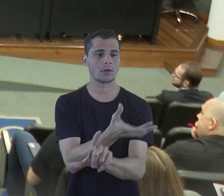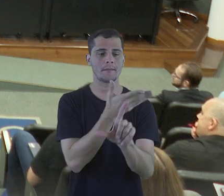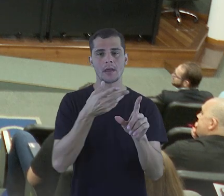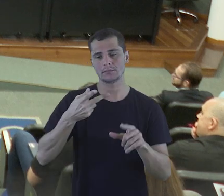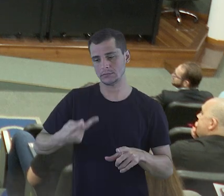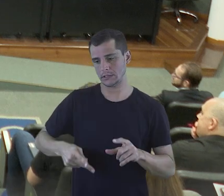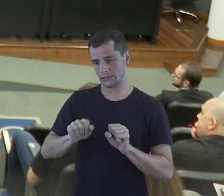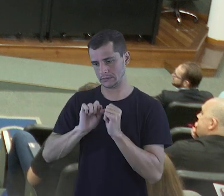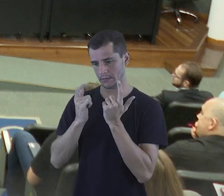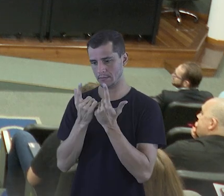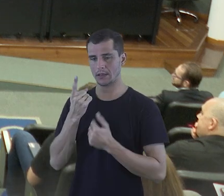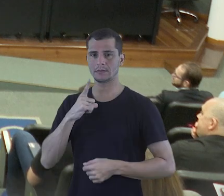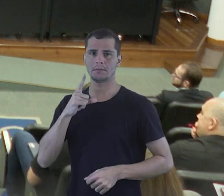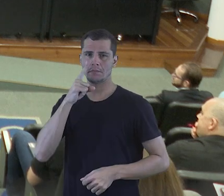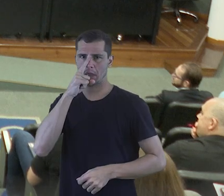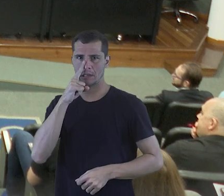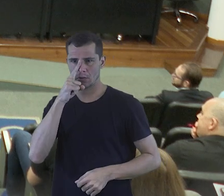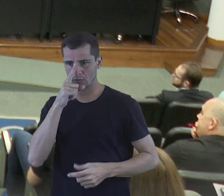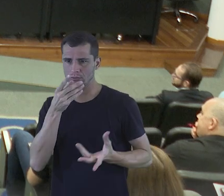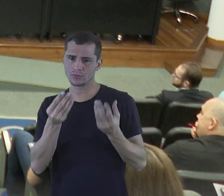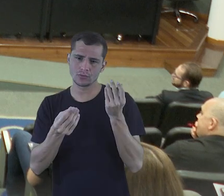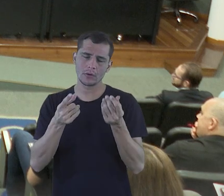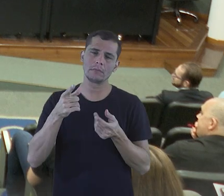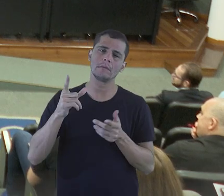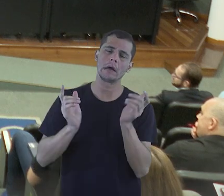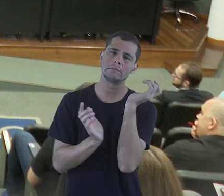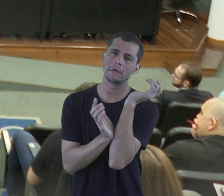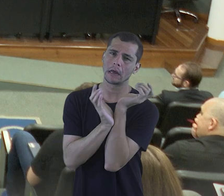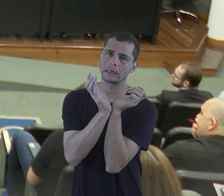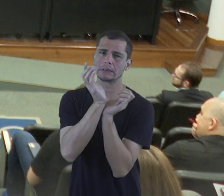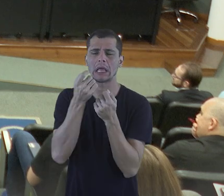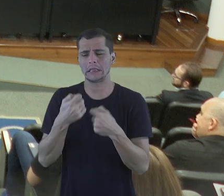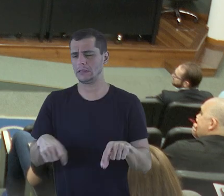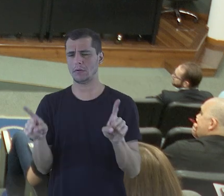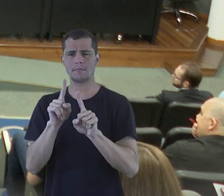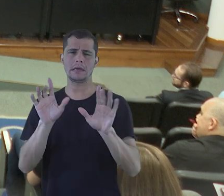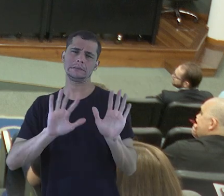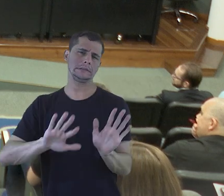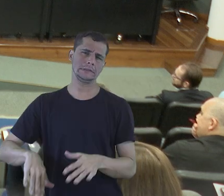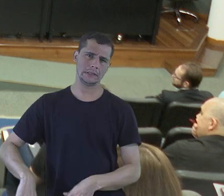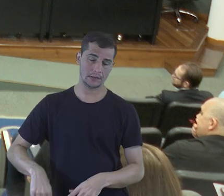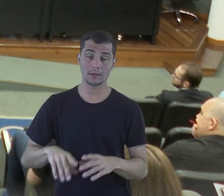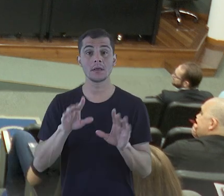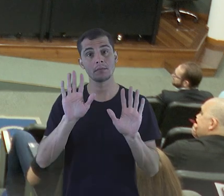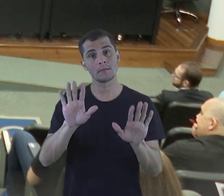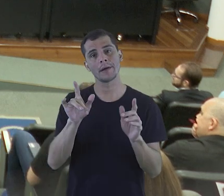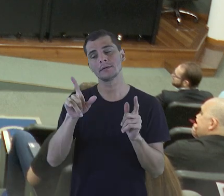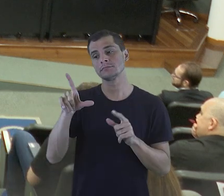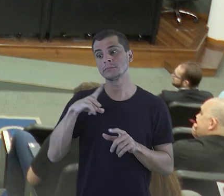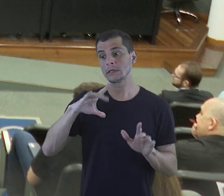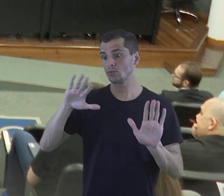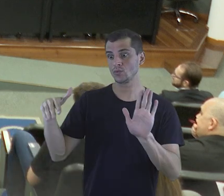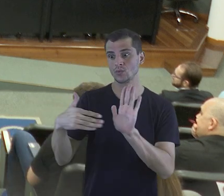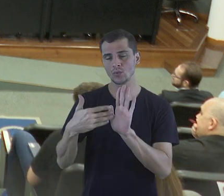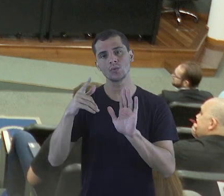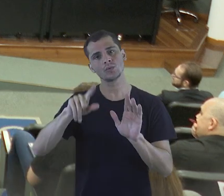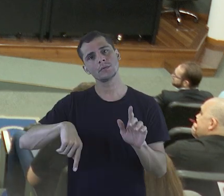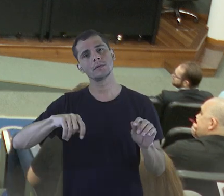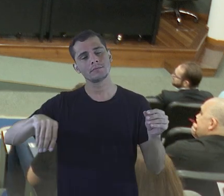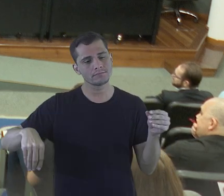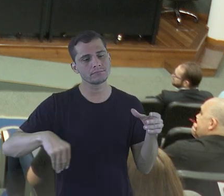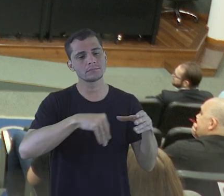redução de riscos mas também não criar uma burocracia desnecessária então assim tudo isso vai ser